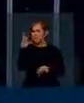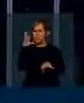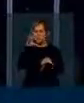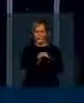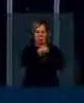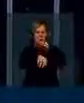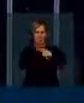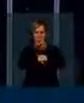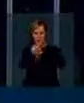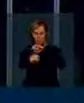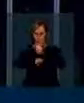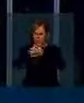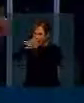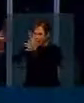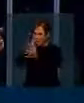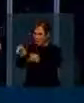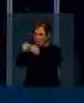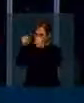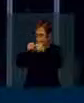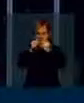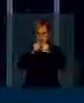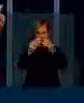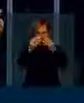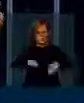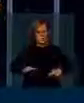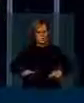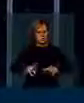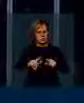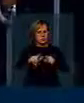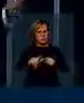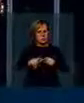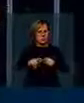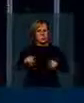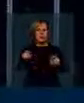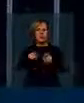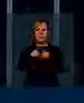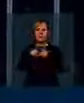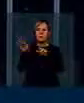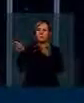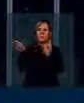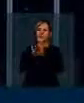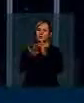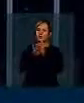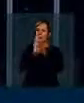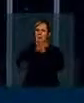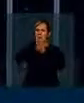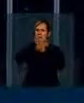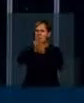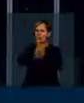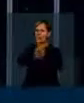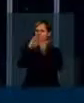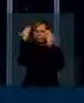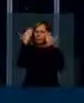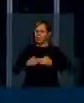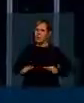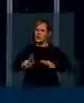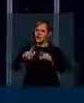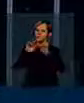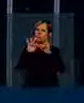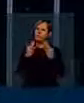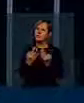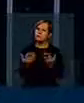desses pequenos agricultores. E por último, eles chegam lá acabando com a honra de todas as famílias que estão lá dentro. Eu faço aqui